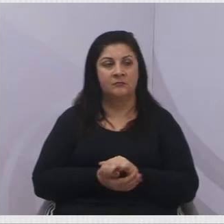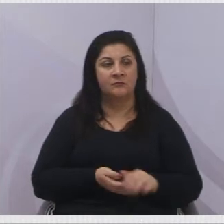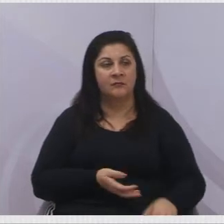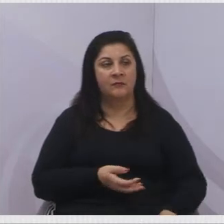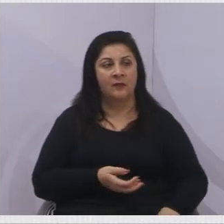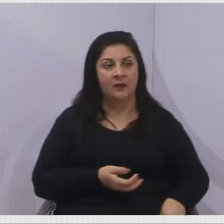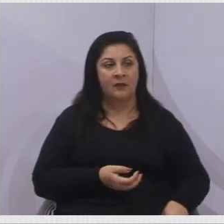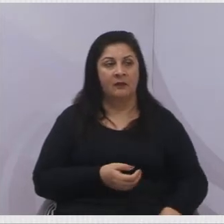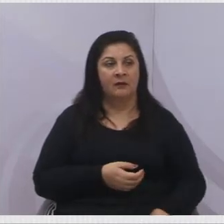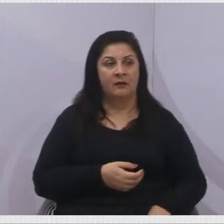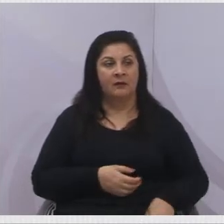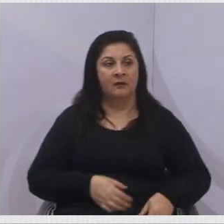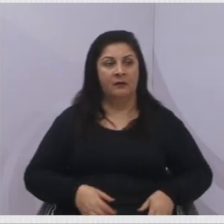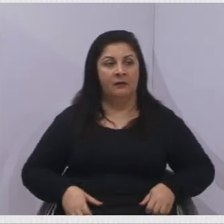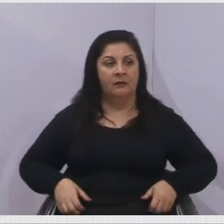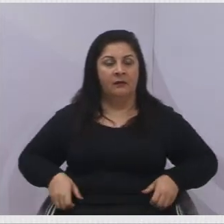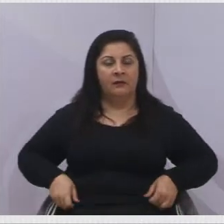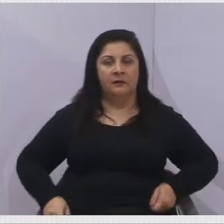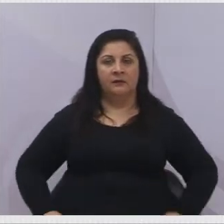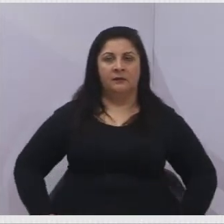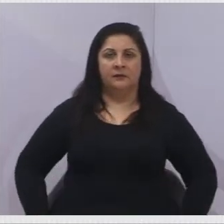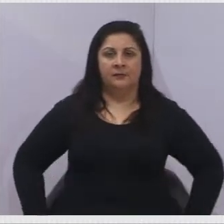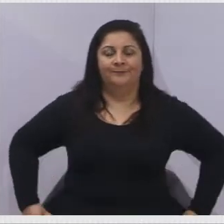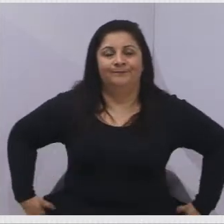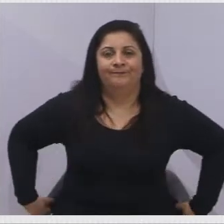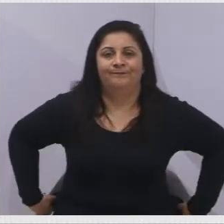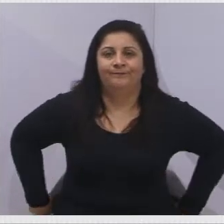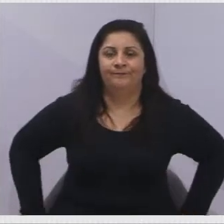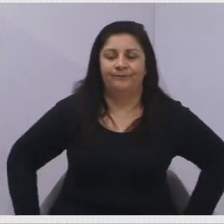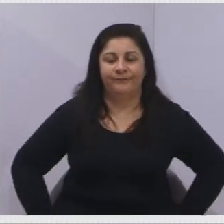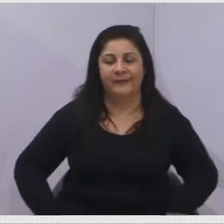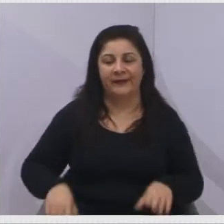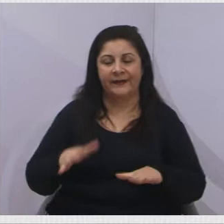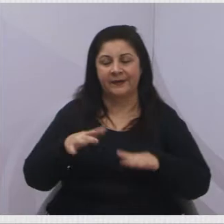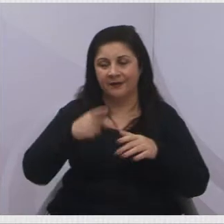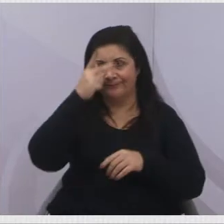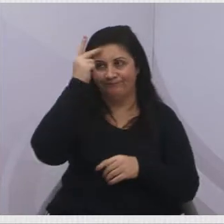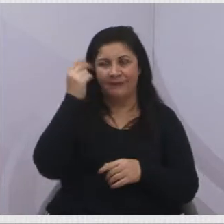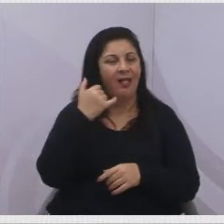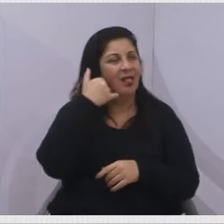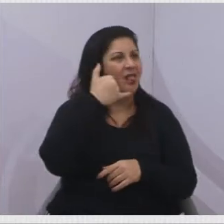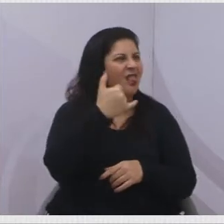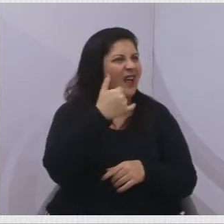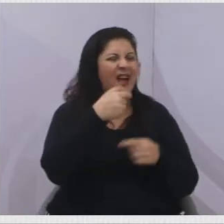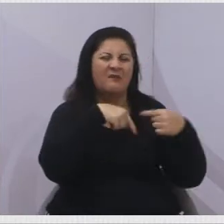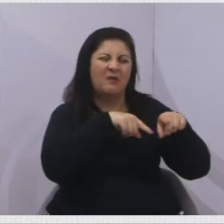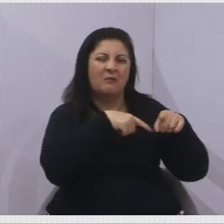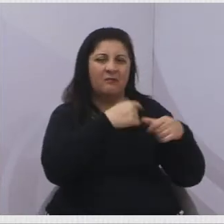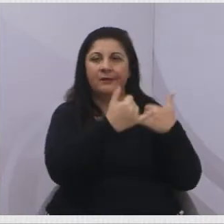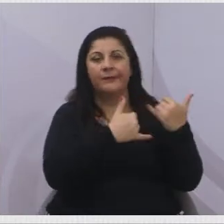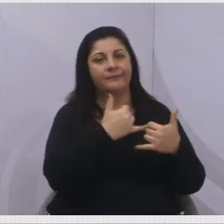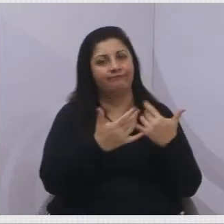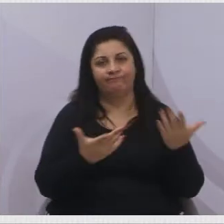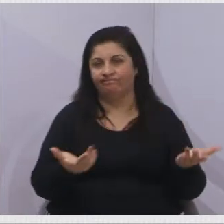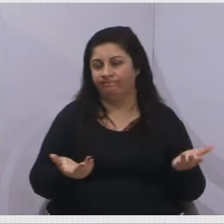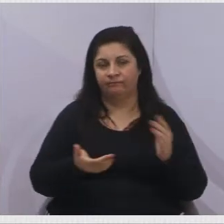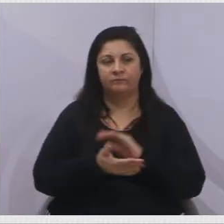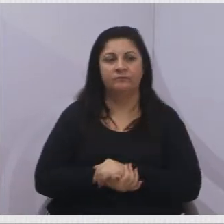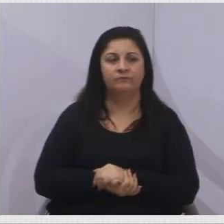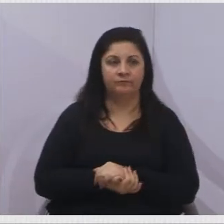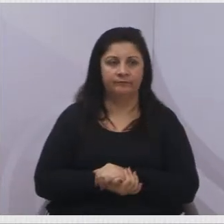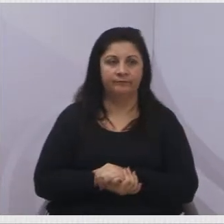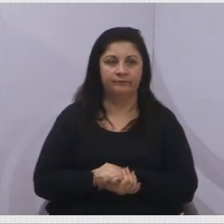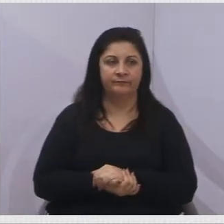14.271. E chamadas falsas, que são os trotes, houve também uma redução. Então, esses números são bastante